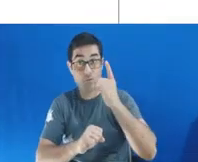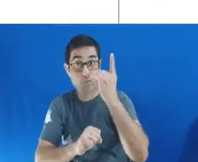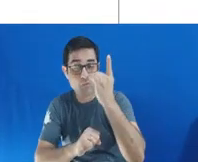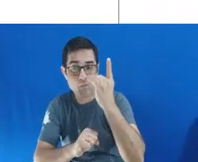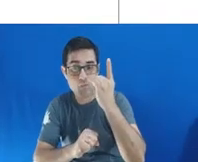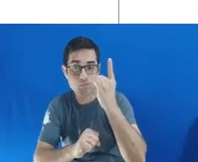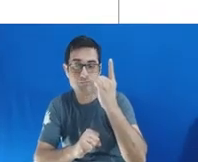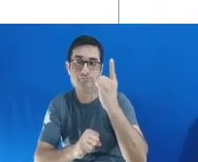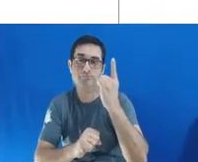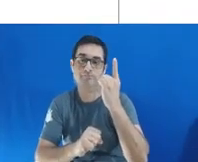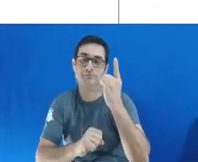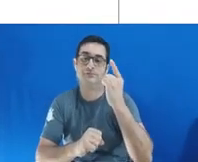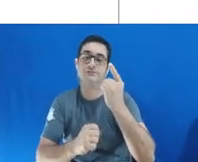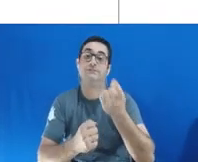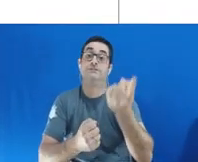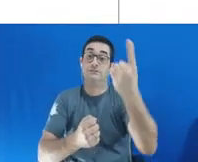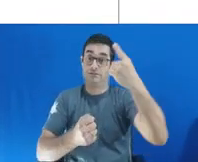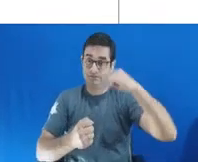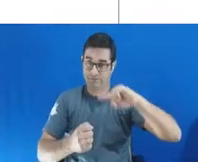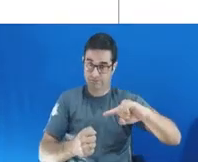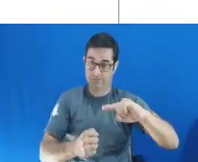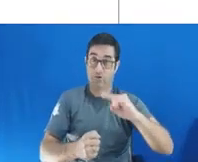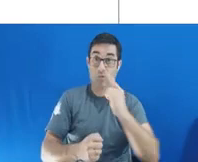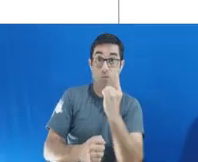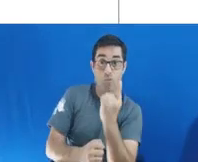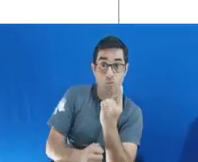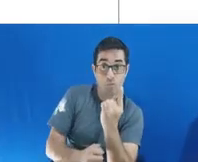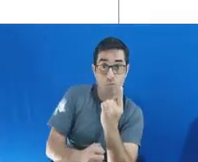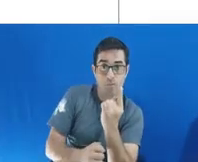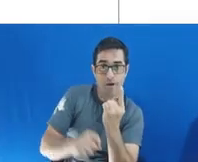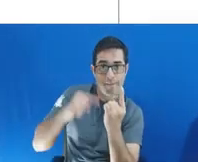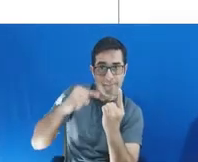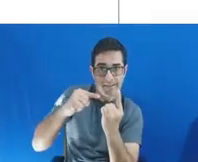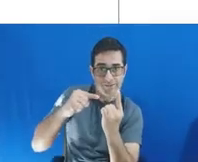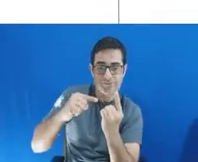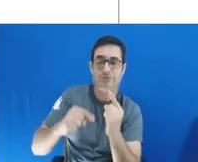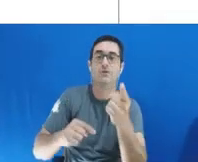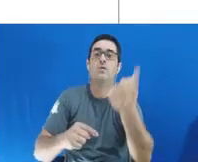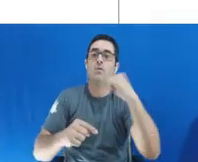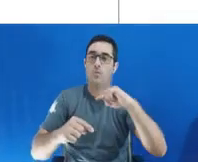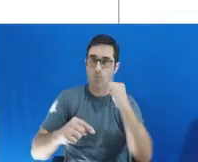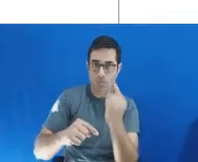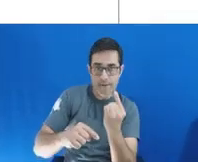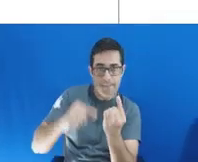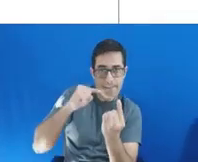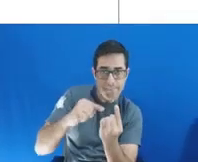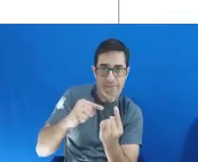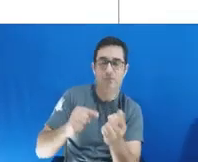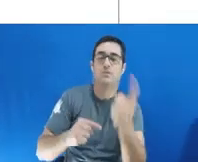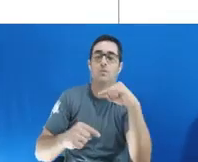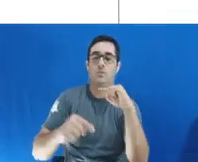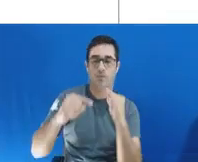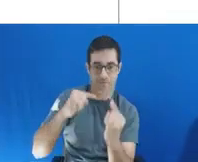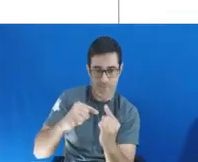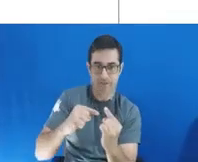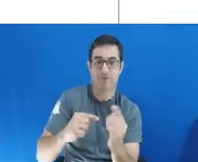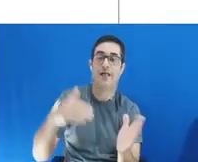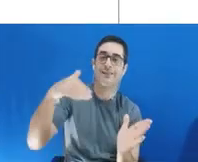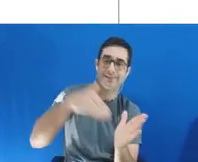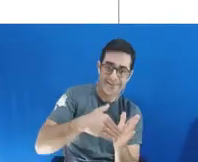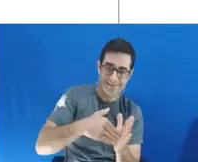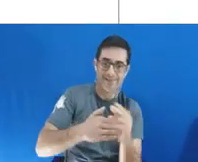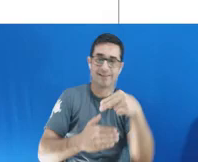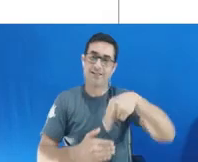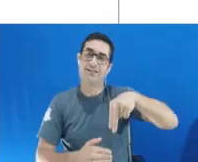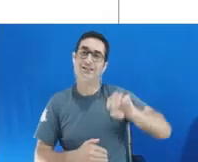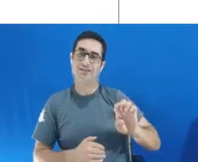elétron a menos do que esse aqui tem um elétron a menos do que esse, e assim sucessivamente, até chegar ao neônio.